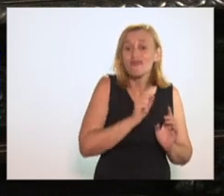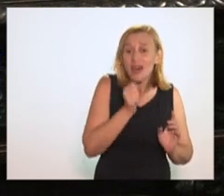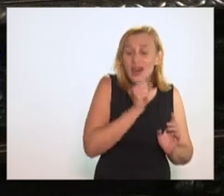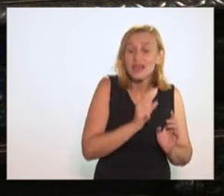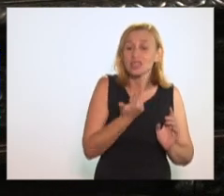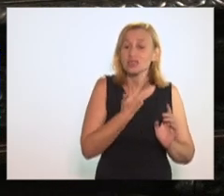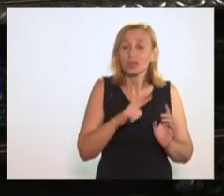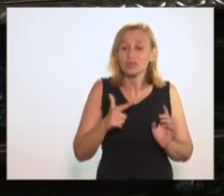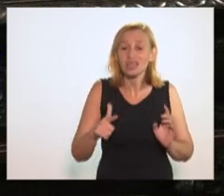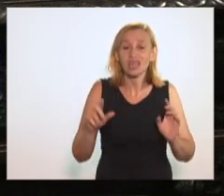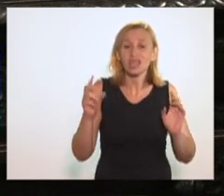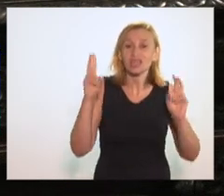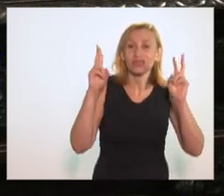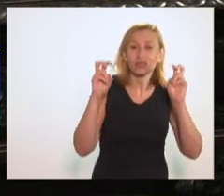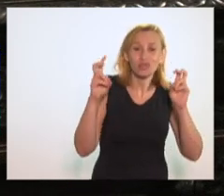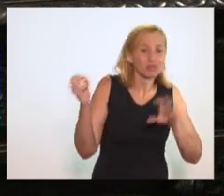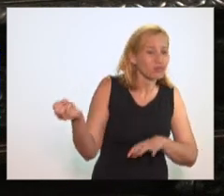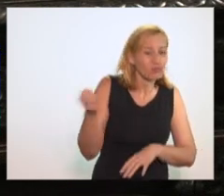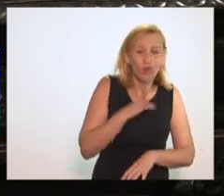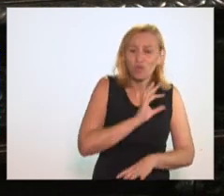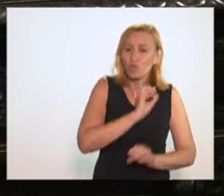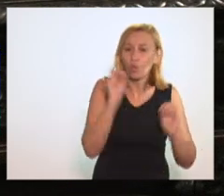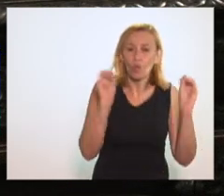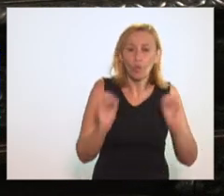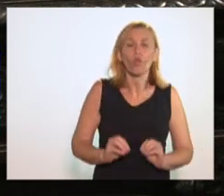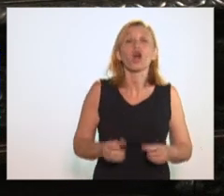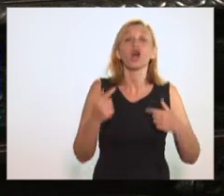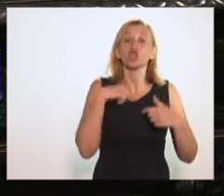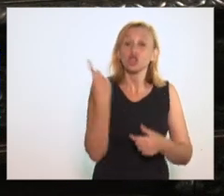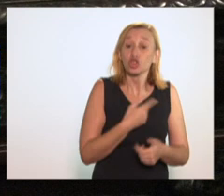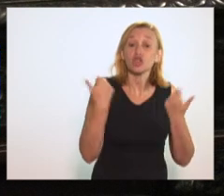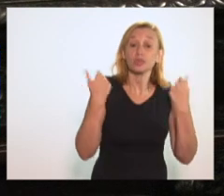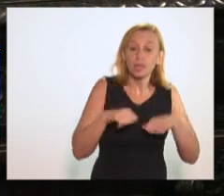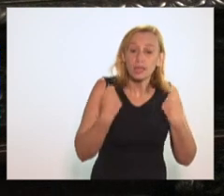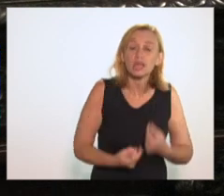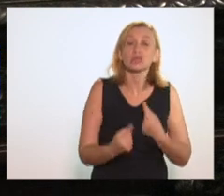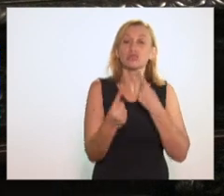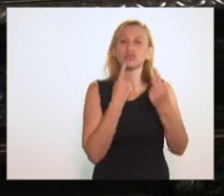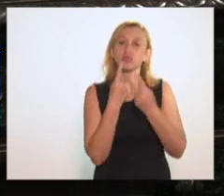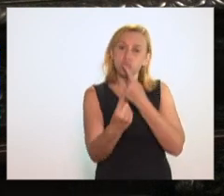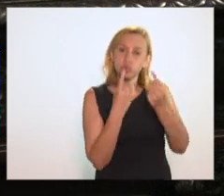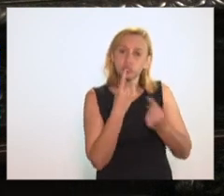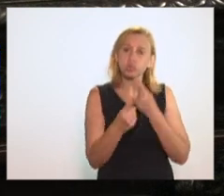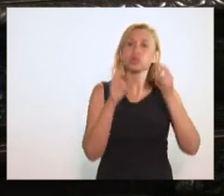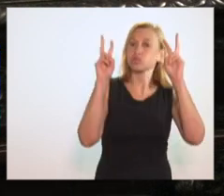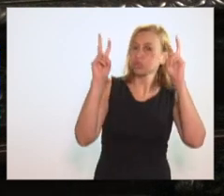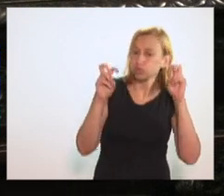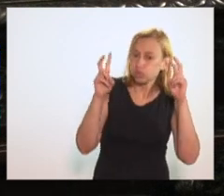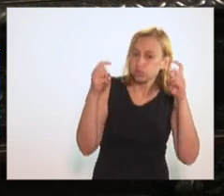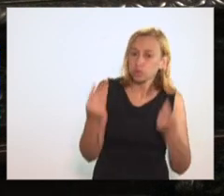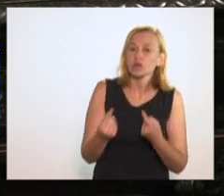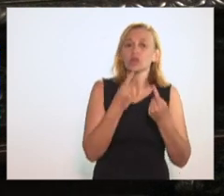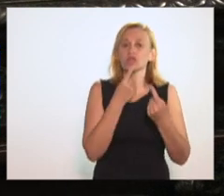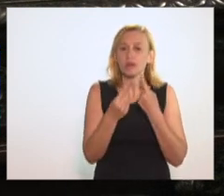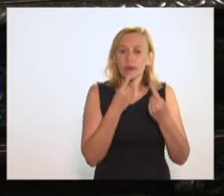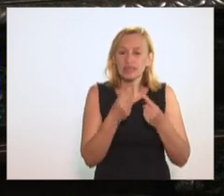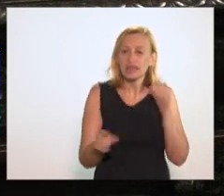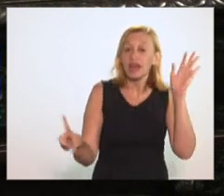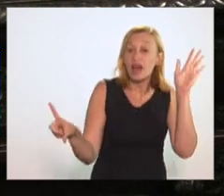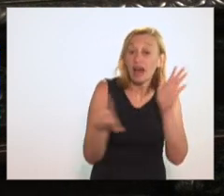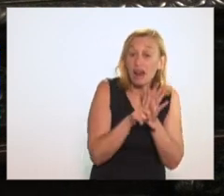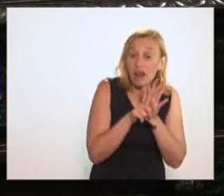tem novidade nenhuma e nós precisamos debater essa questão, debater a legislação,